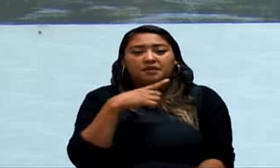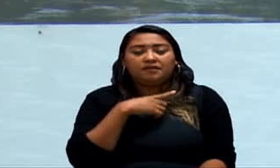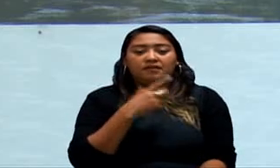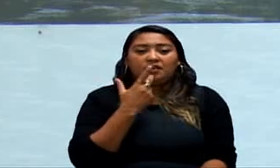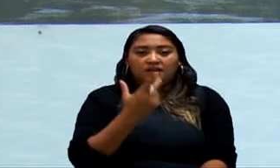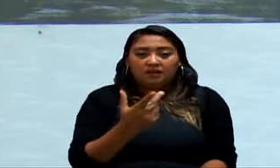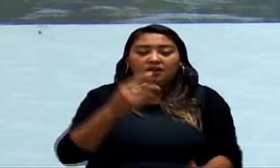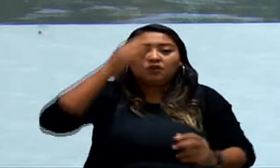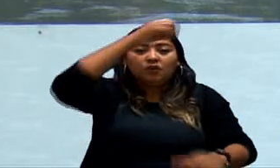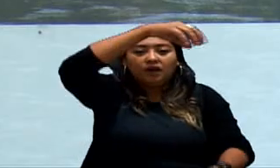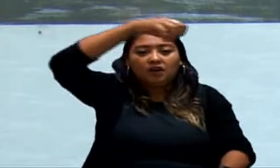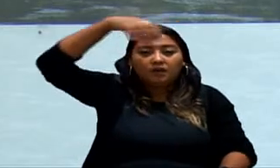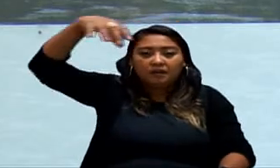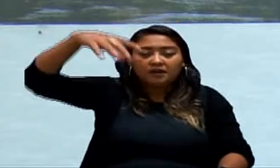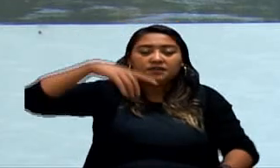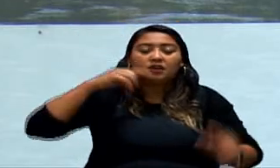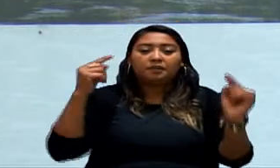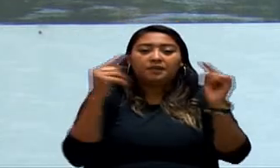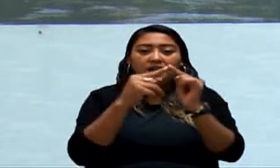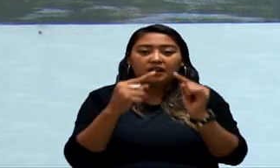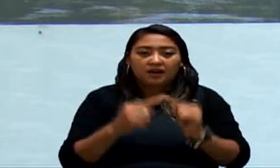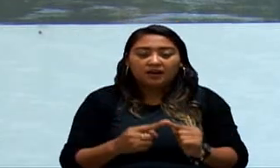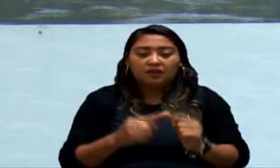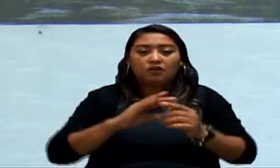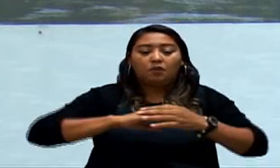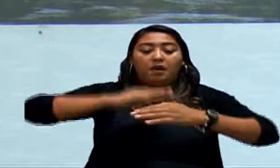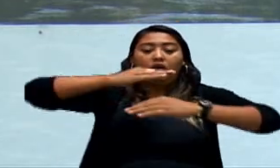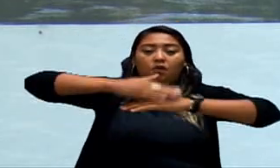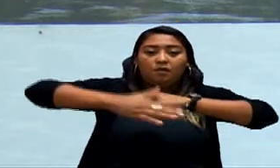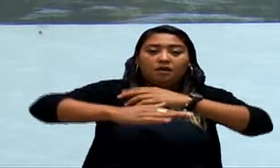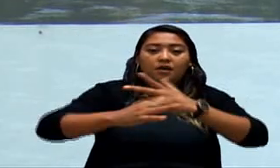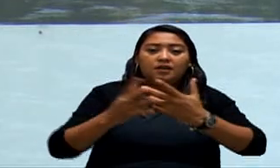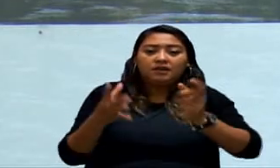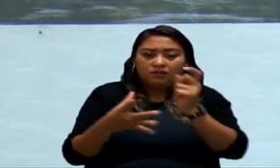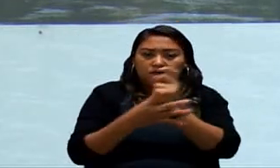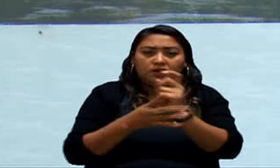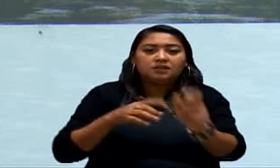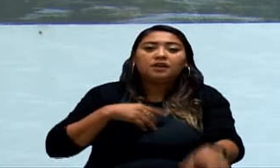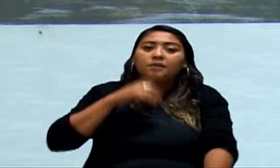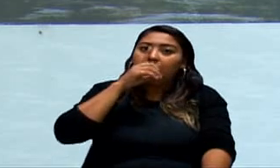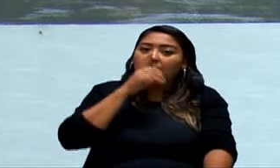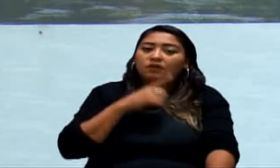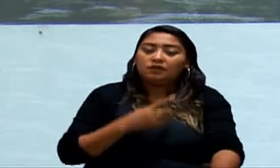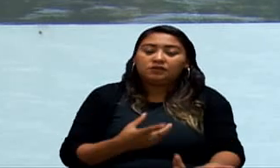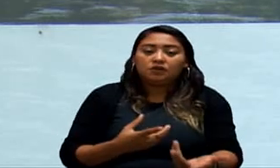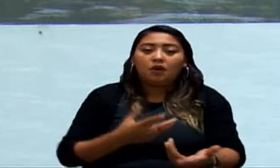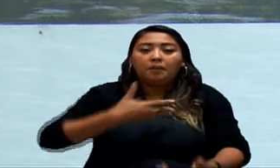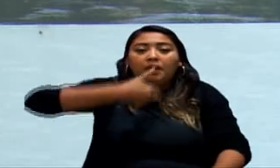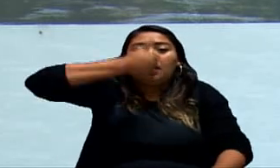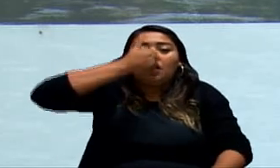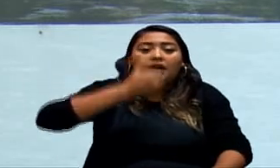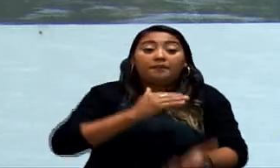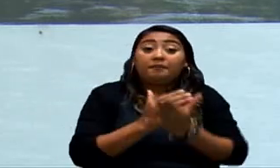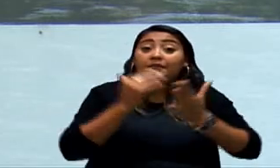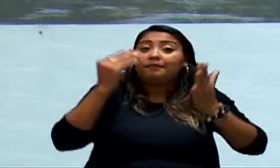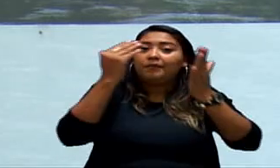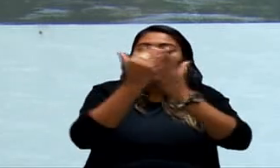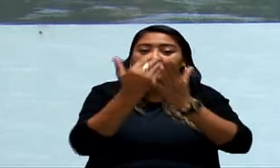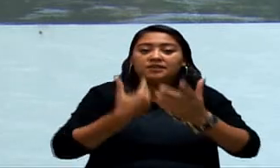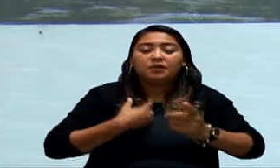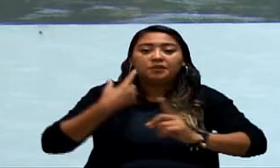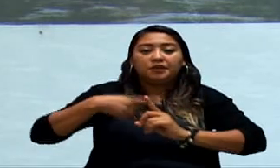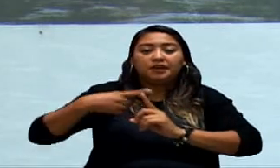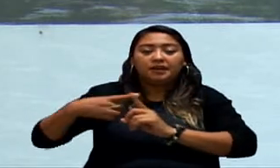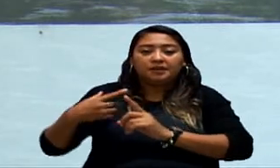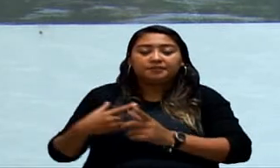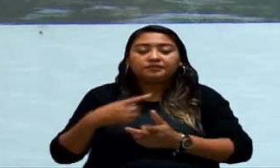da iluminação com relação, acho que uma lombada ali, a questão de segurança é gravíssima. Agora melhora muito mais, porque os dois abrigos,